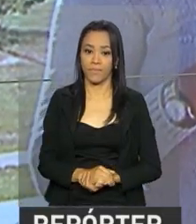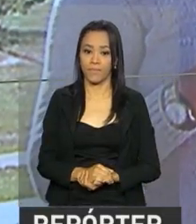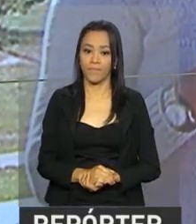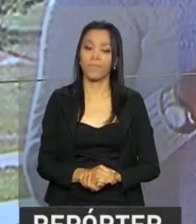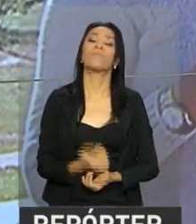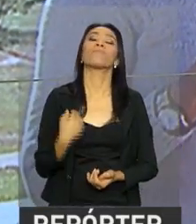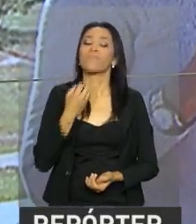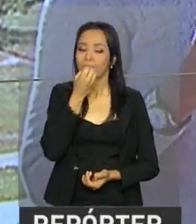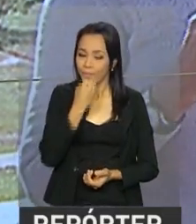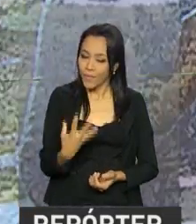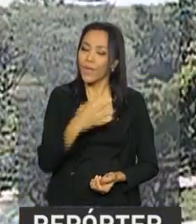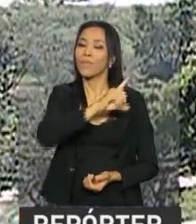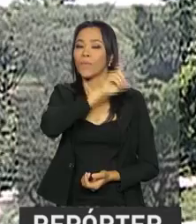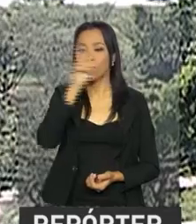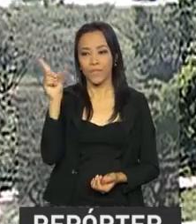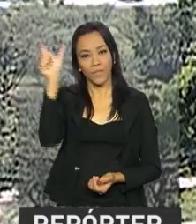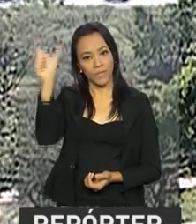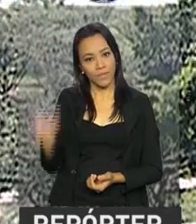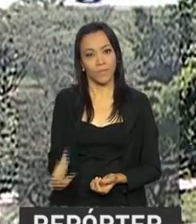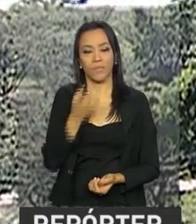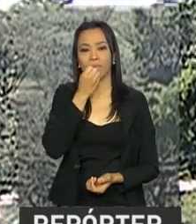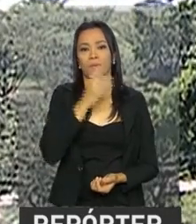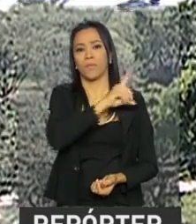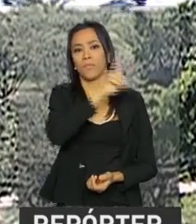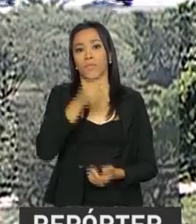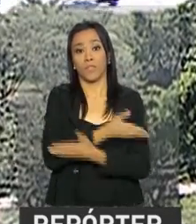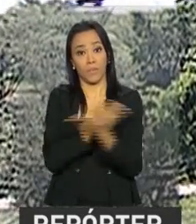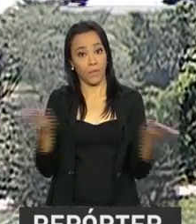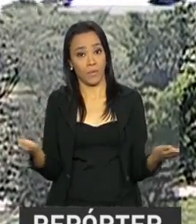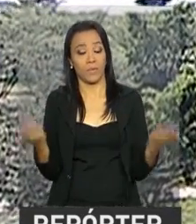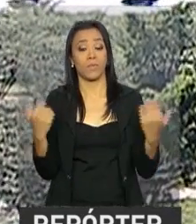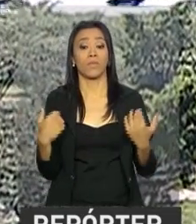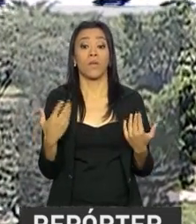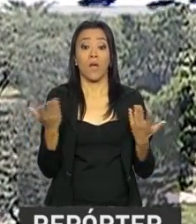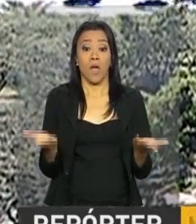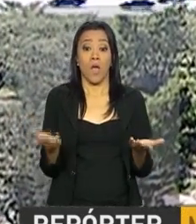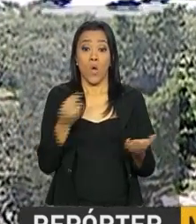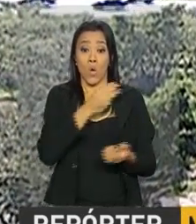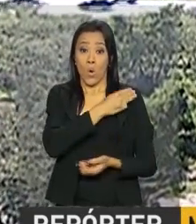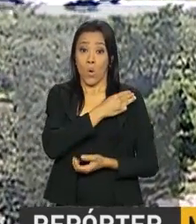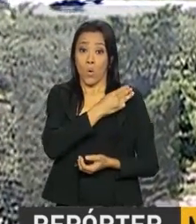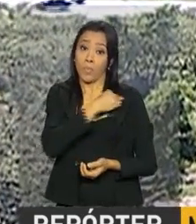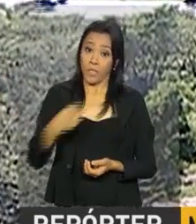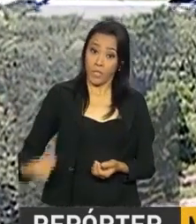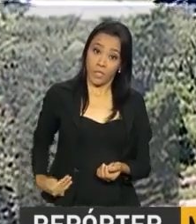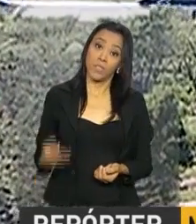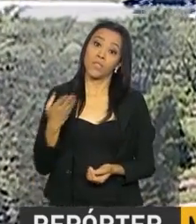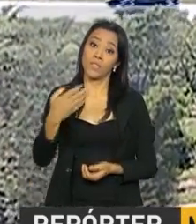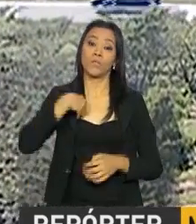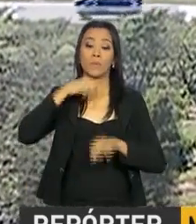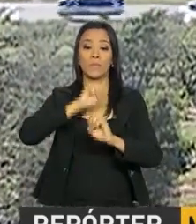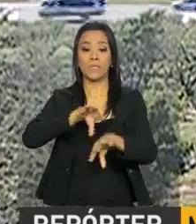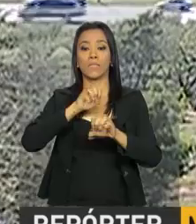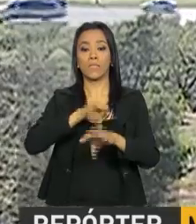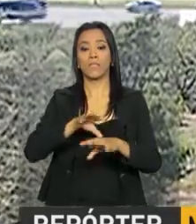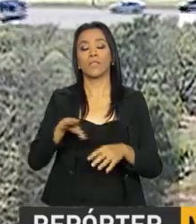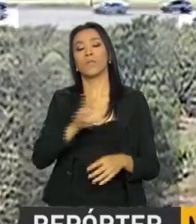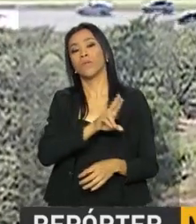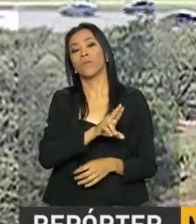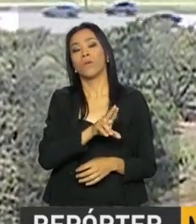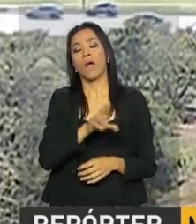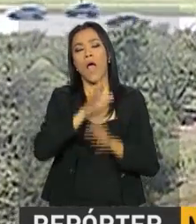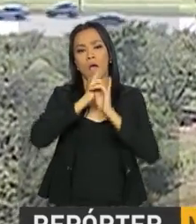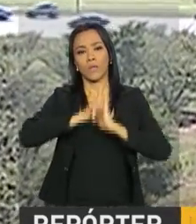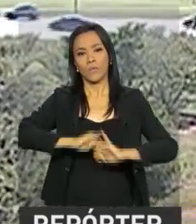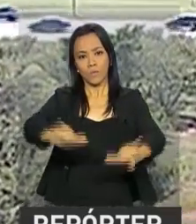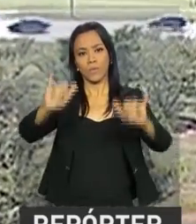Bom dia, Leandro. Bom dia a todos. Olha só, Leandro, o ministro da Educação, Mendonça Filho, anunciou